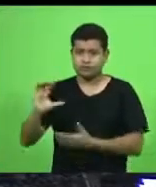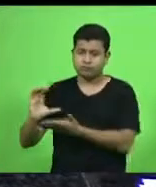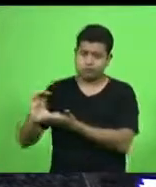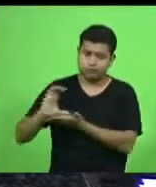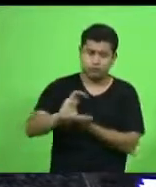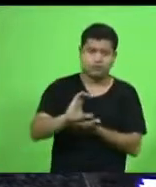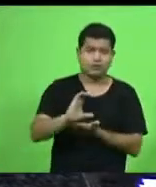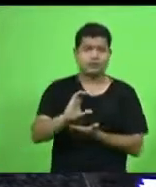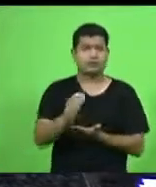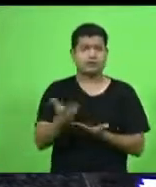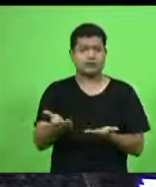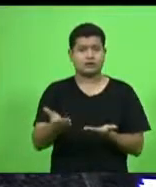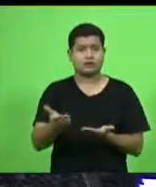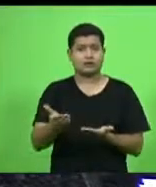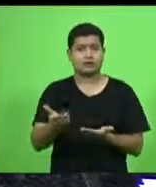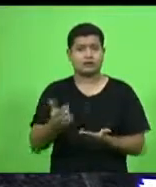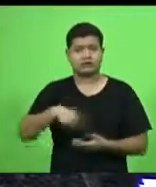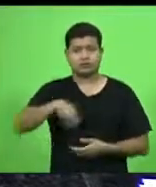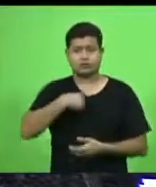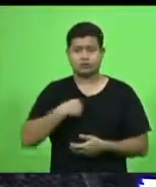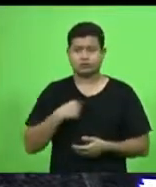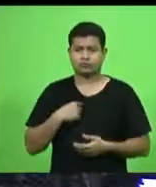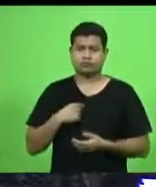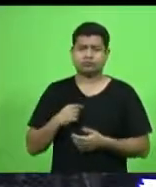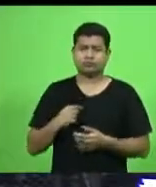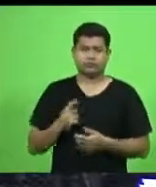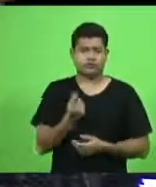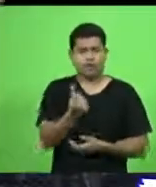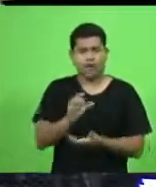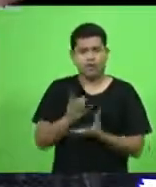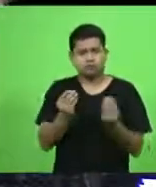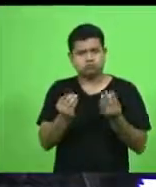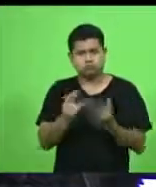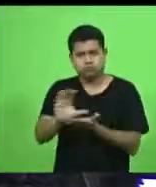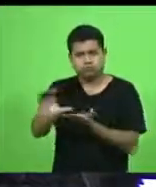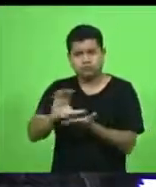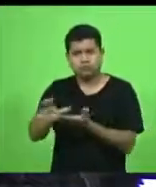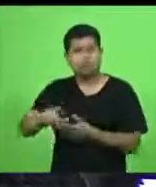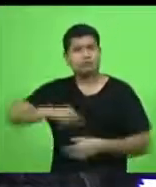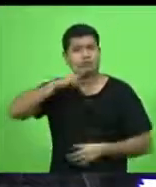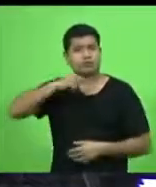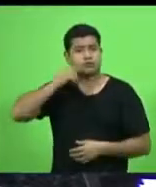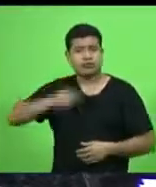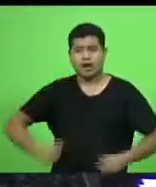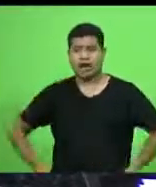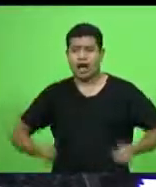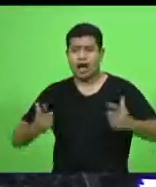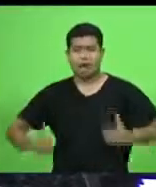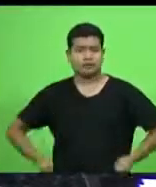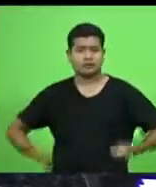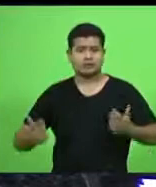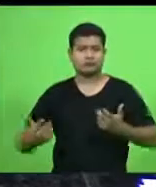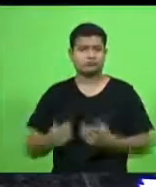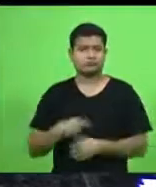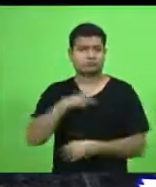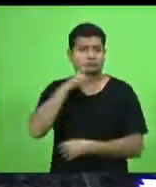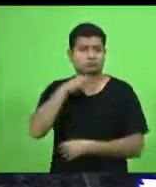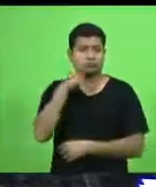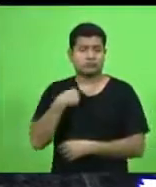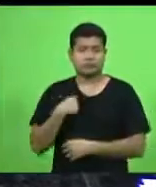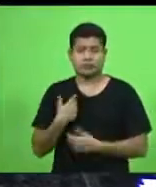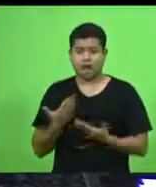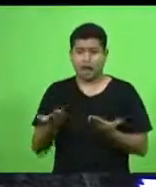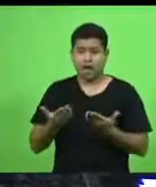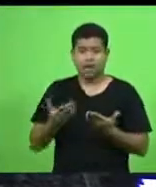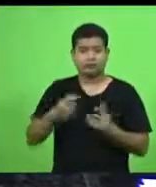Será que a gente não está colocando dinheiro demais no combate ao Covid e eles nem estão gastando o que tem no caixa? Isso os números estão